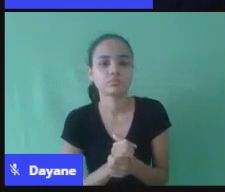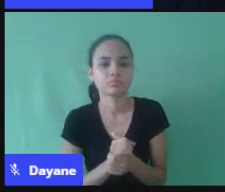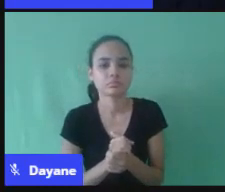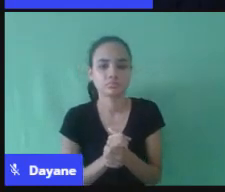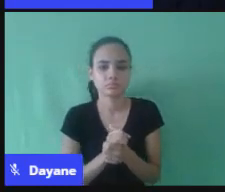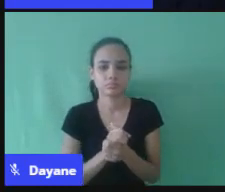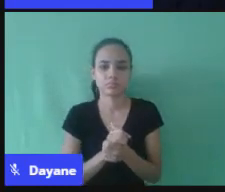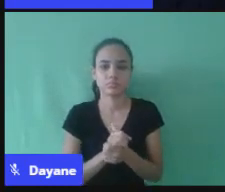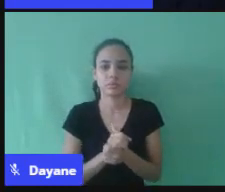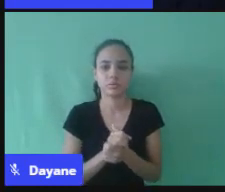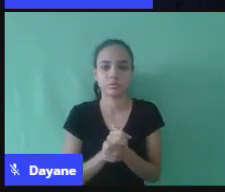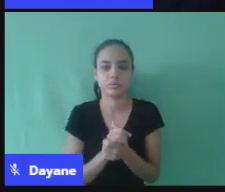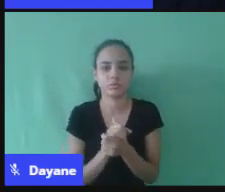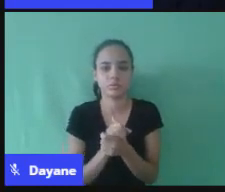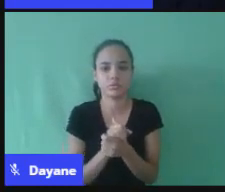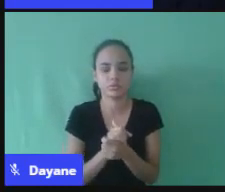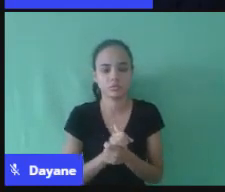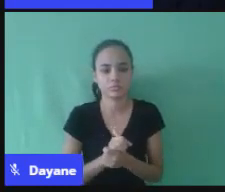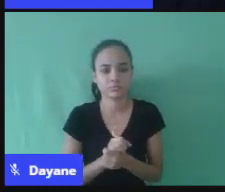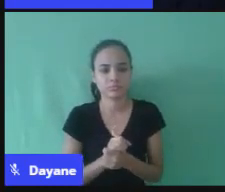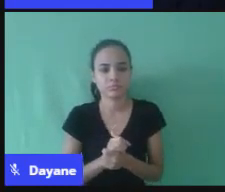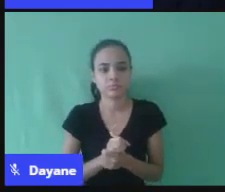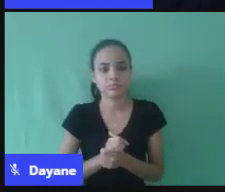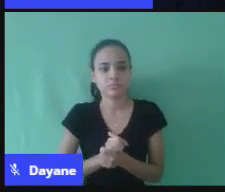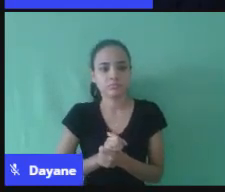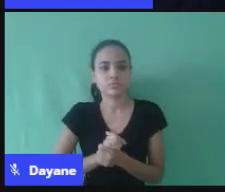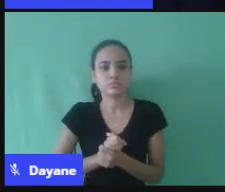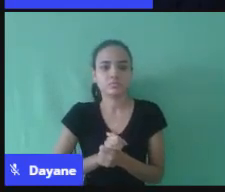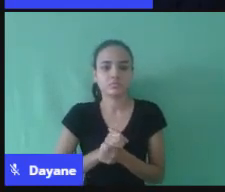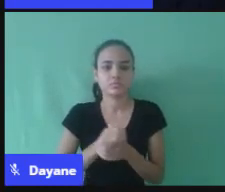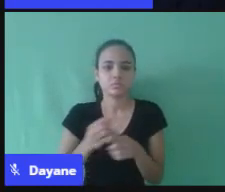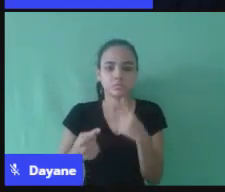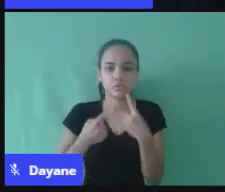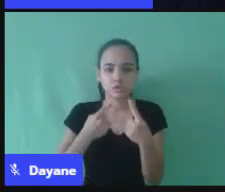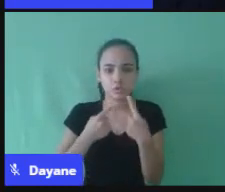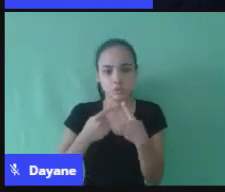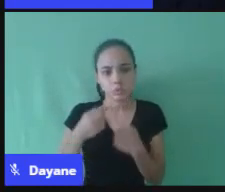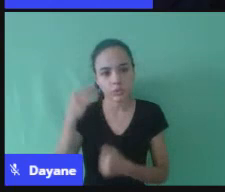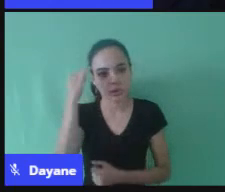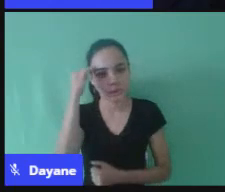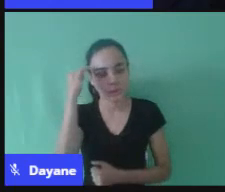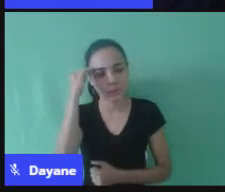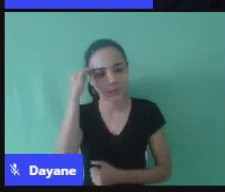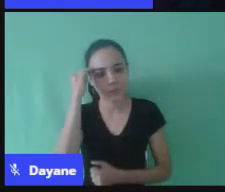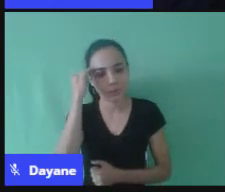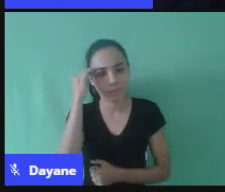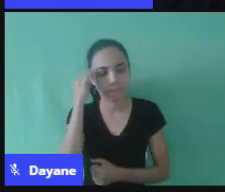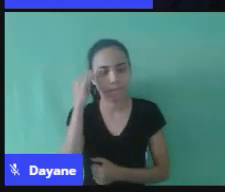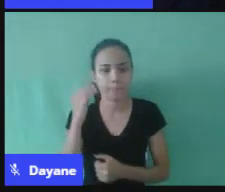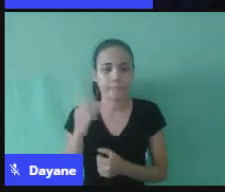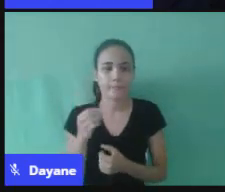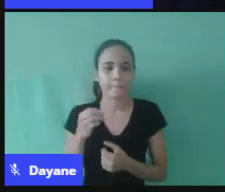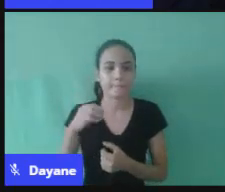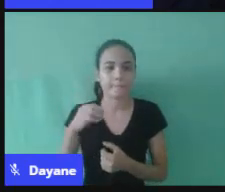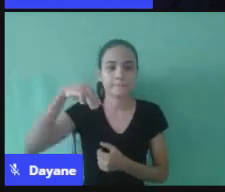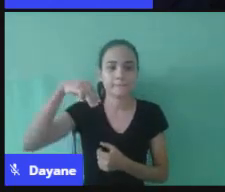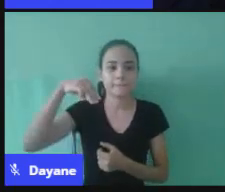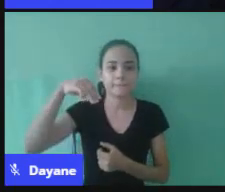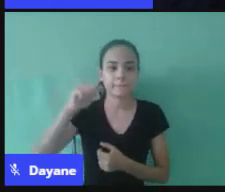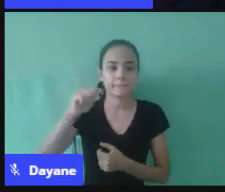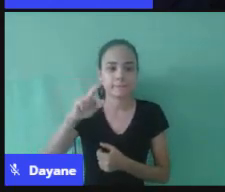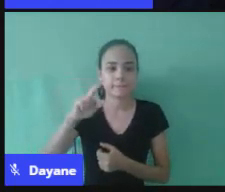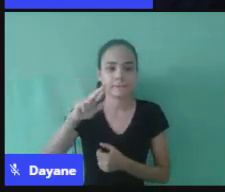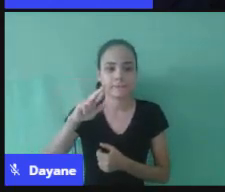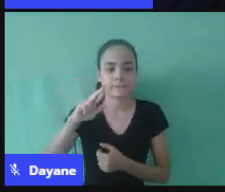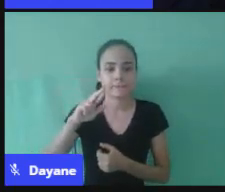Pode passar, então, dialogando com a memória. Se Marc Bloch e Le Goff, da mesma linha de